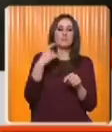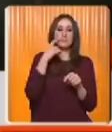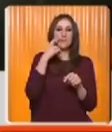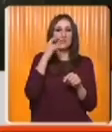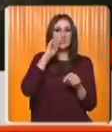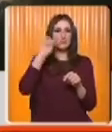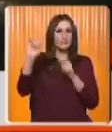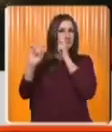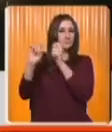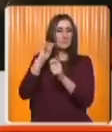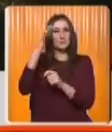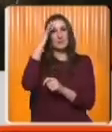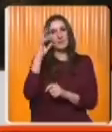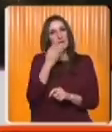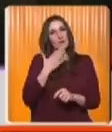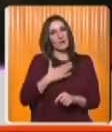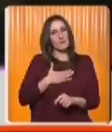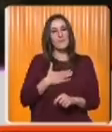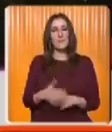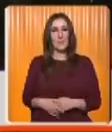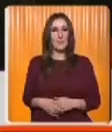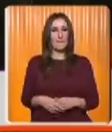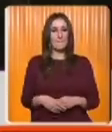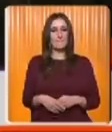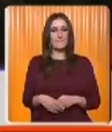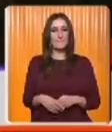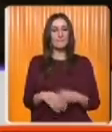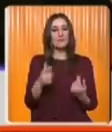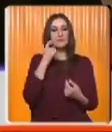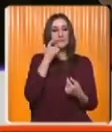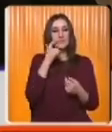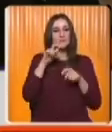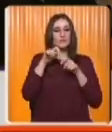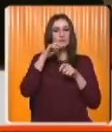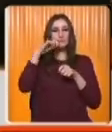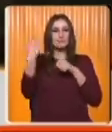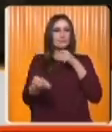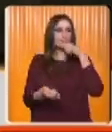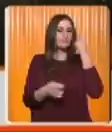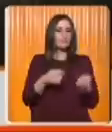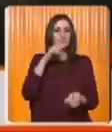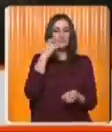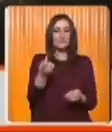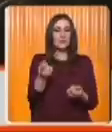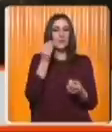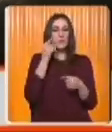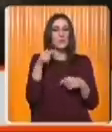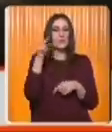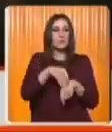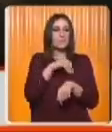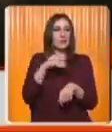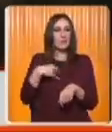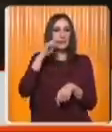primeiros dentes, fica traumatizada. Fica mesmo. E, portanto, os dentes foram-se degradando, e não havia meio de ir ao